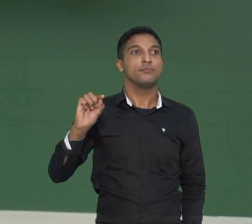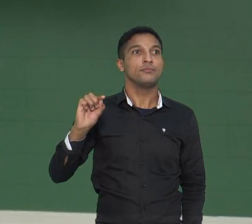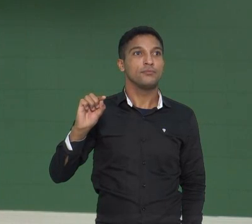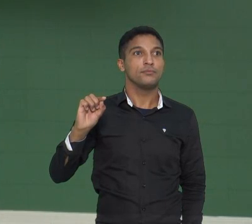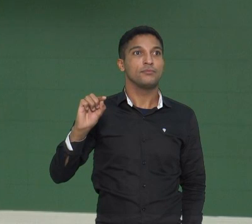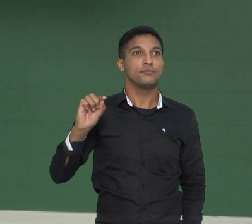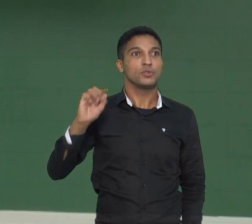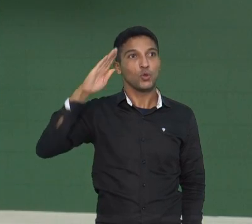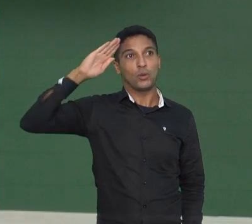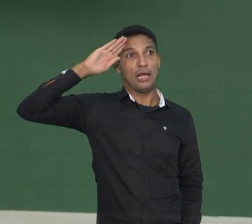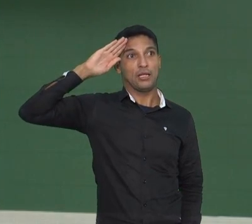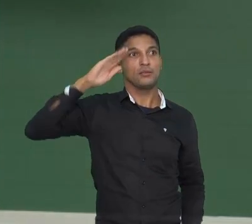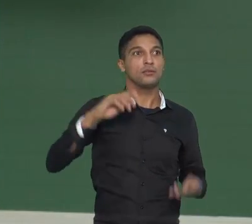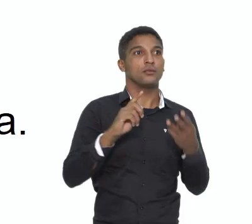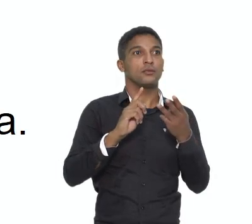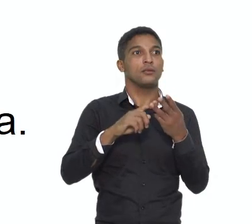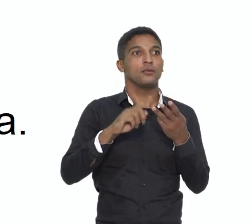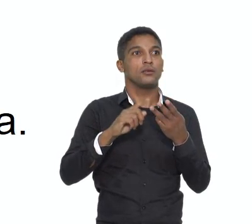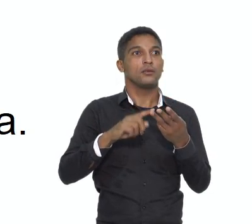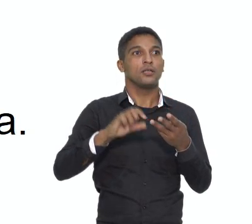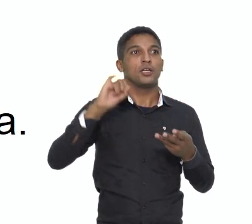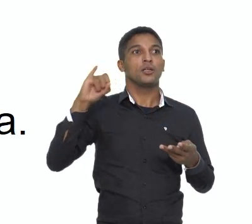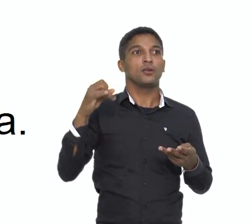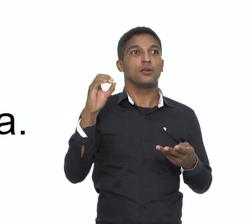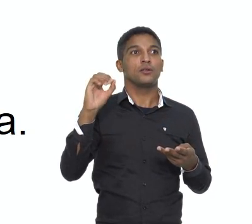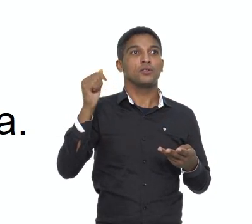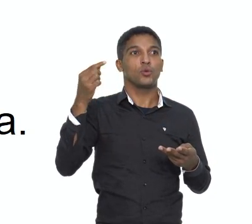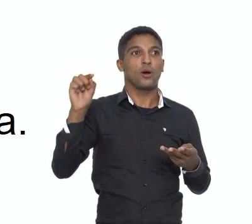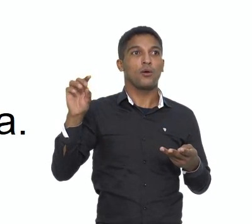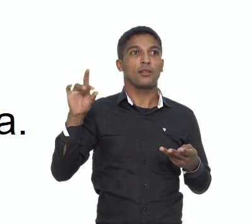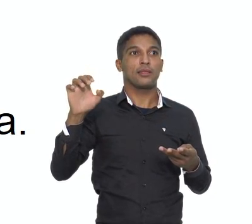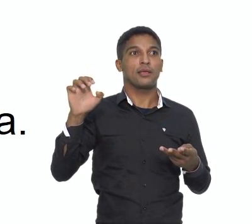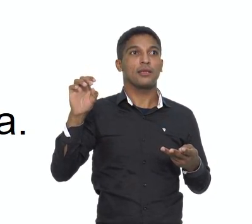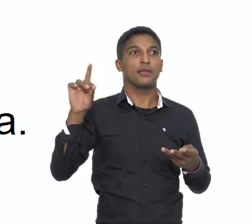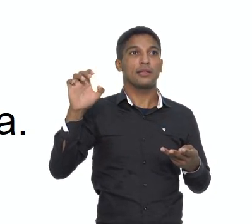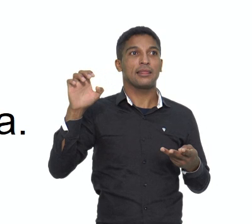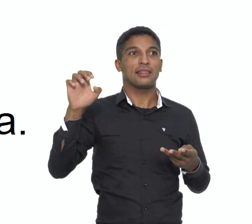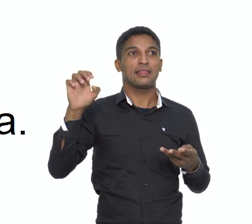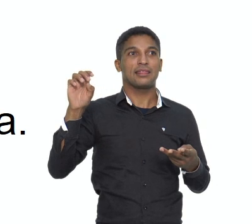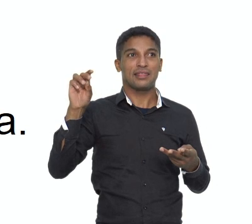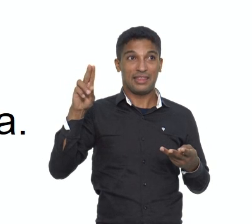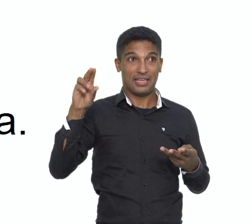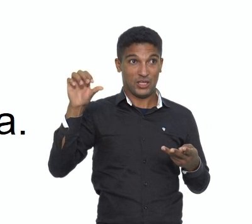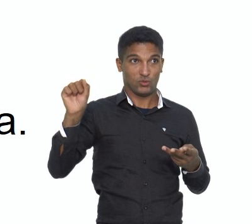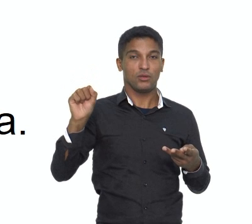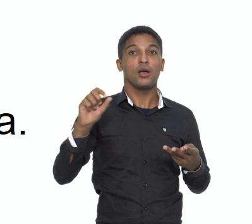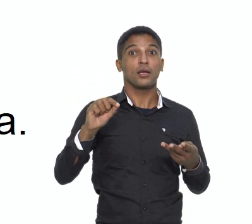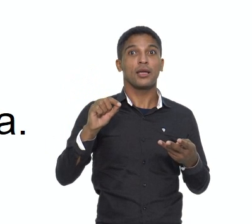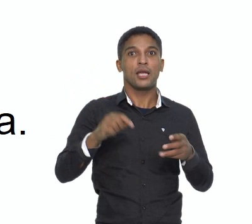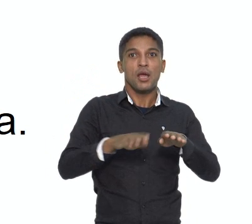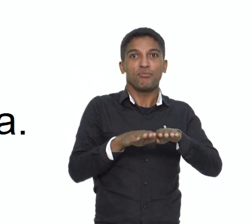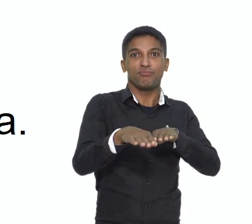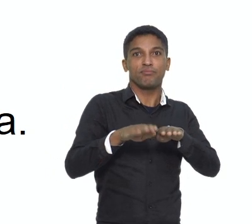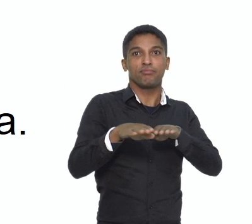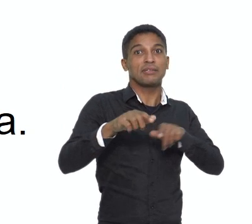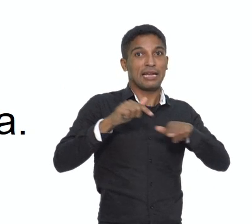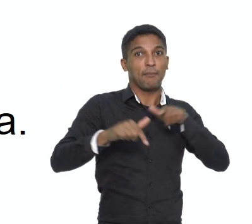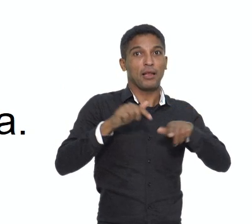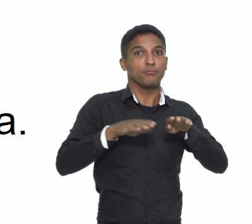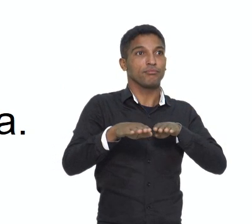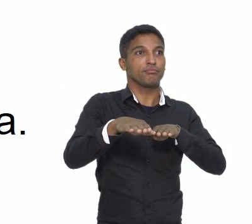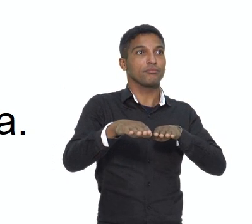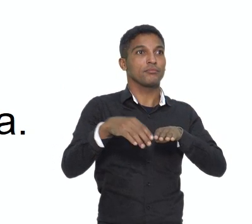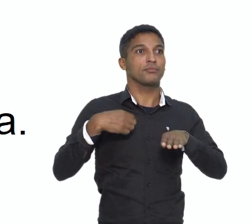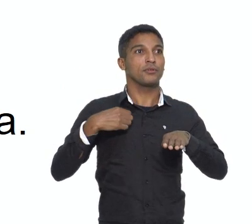medidas. E a pena capital foi cumprida em 8 de novembro de 1799, na cidade de Salvador, capital